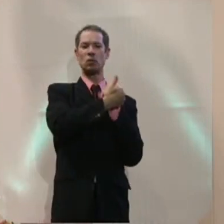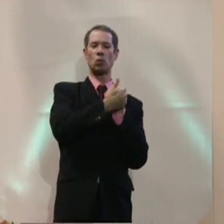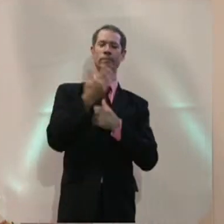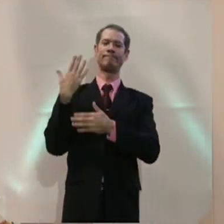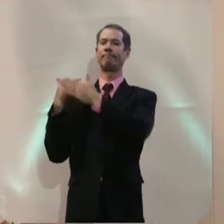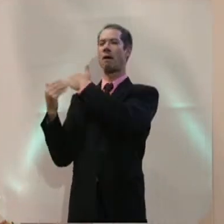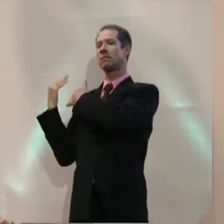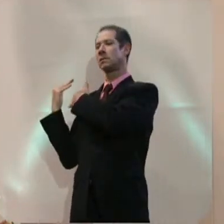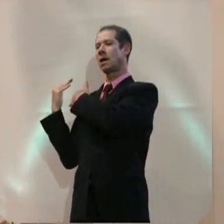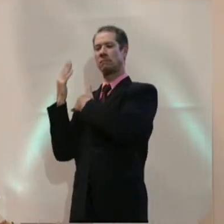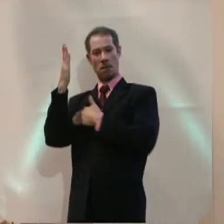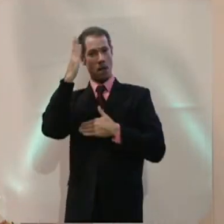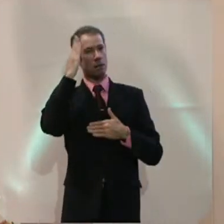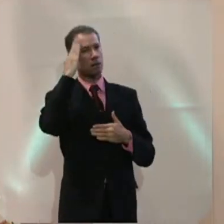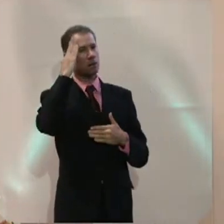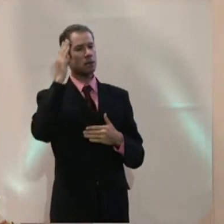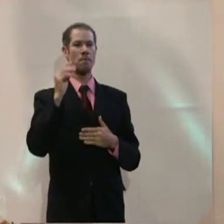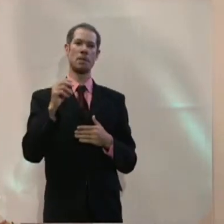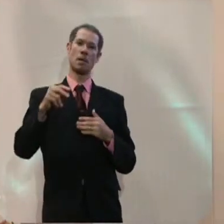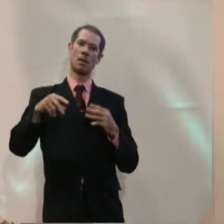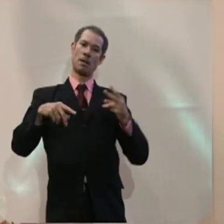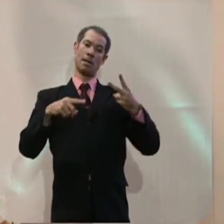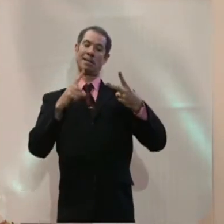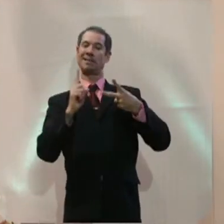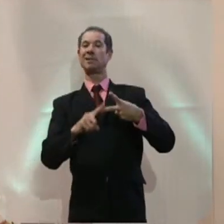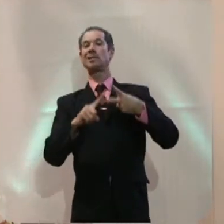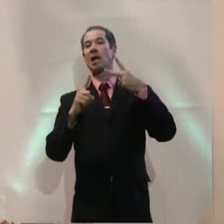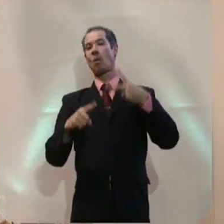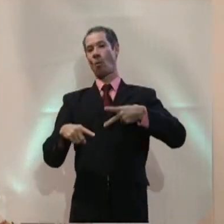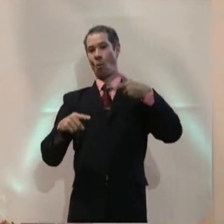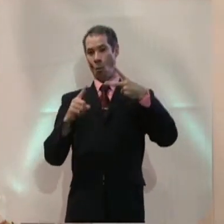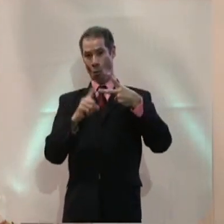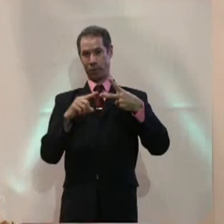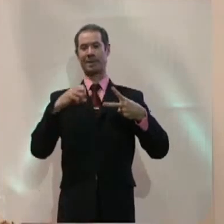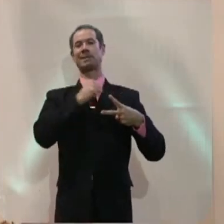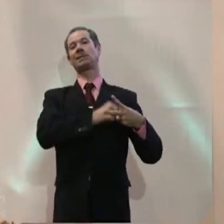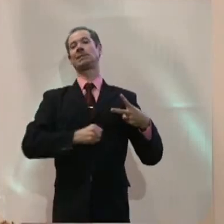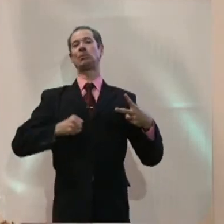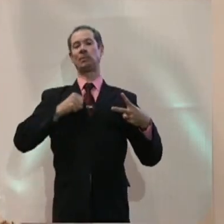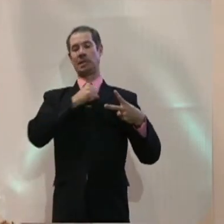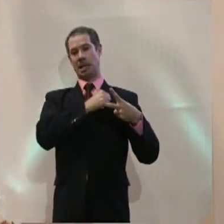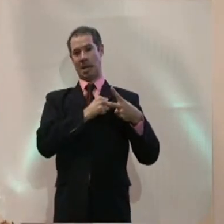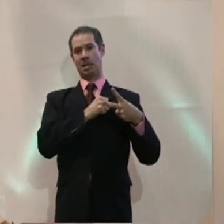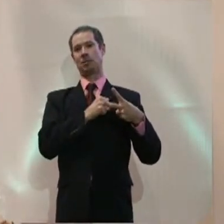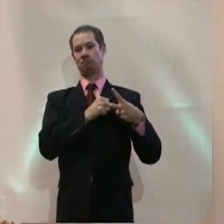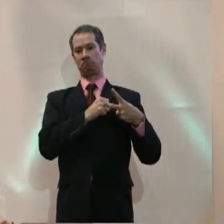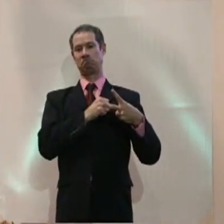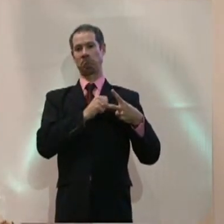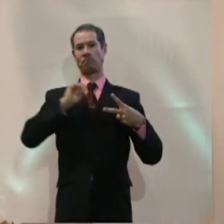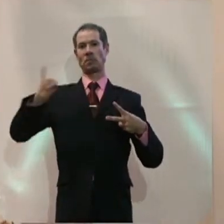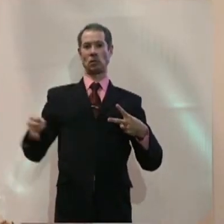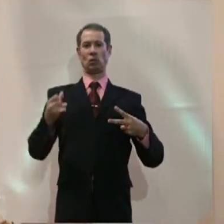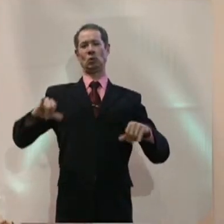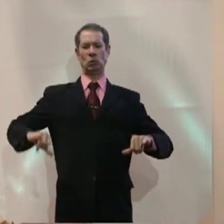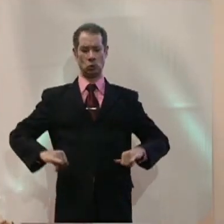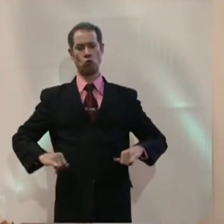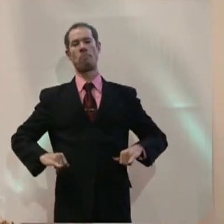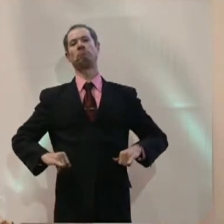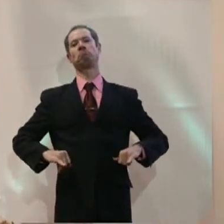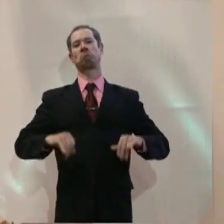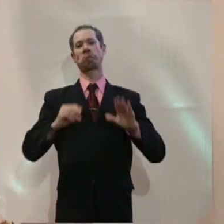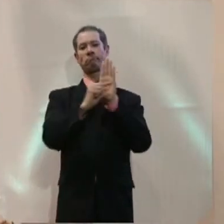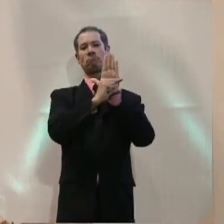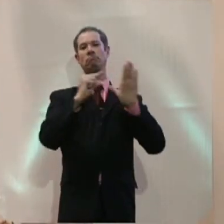passado? Sabe, segundo a expressão de tenho saudades de Jó, vai aparecer